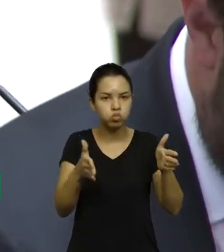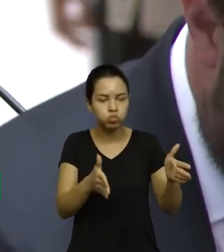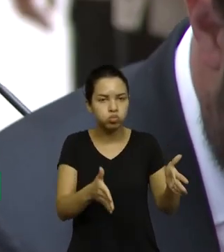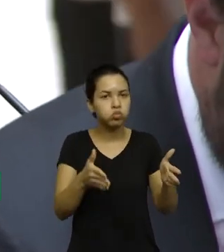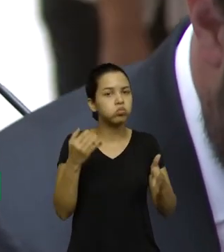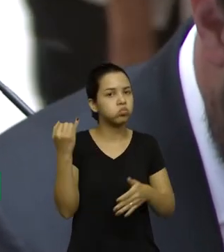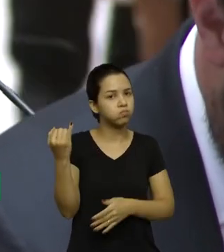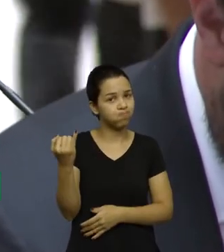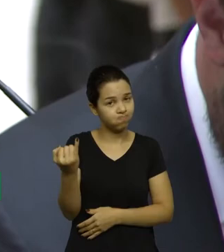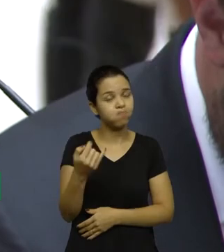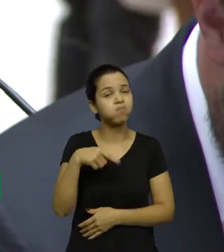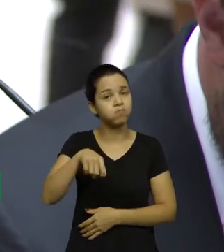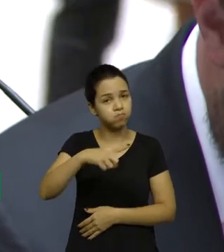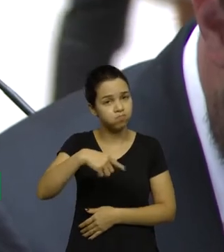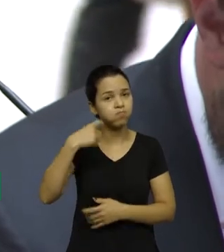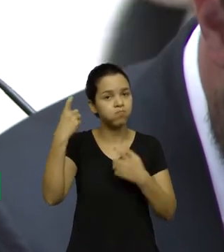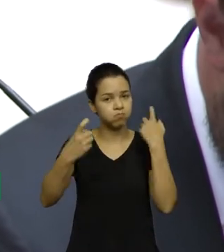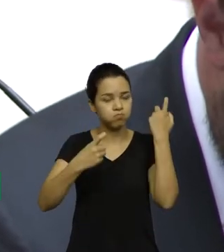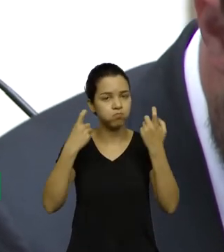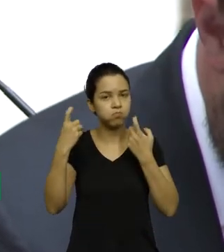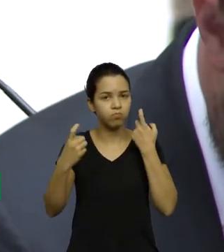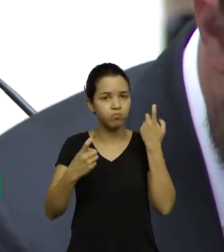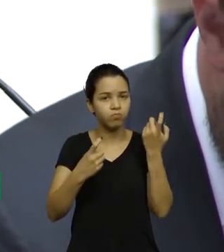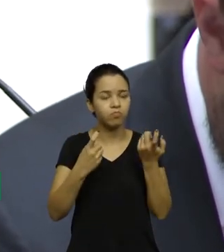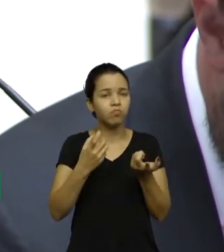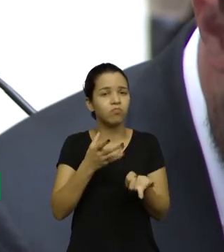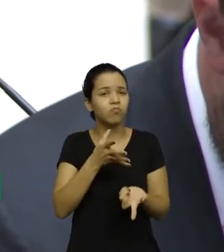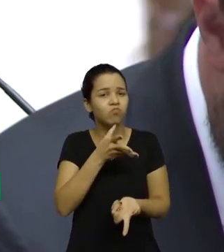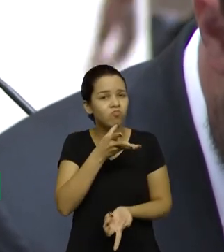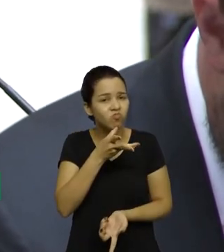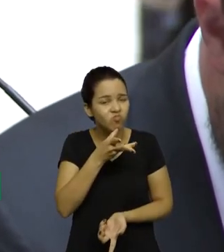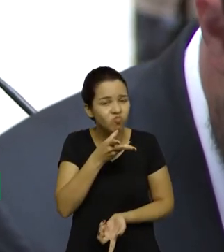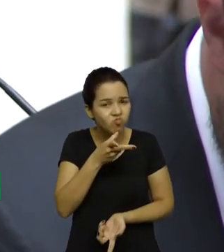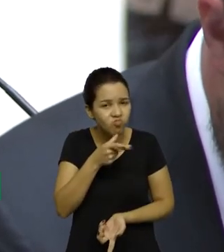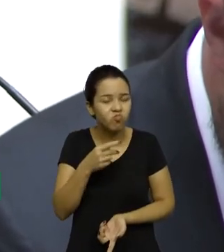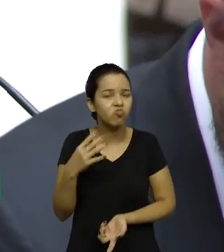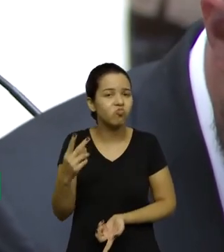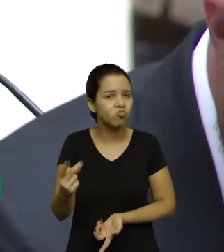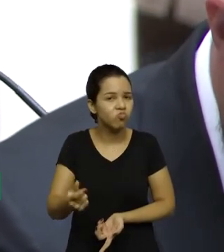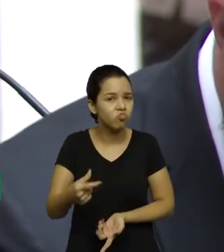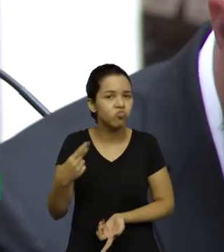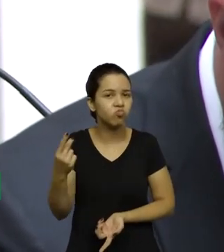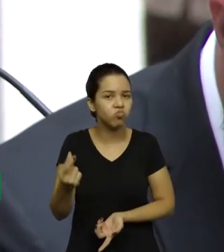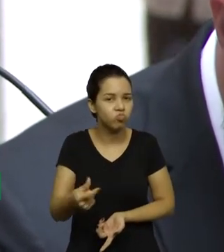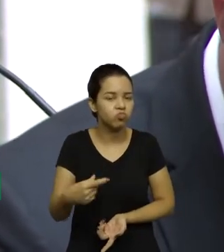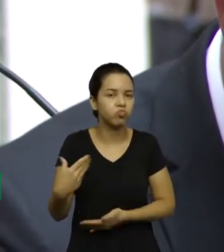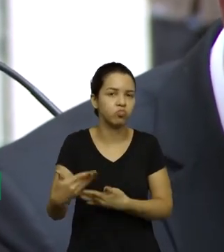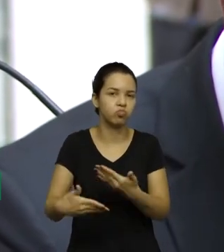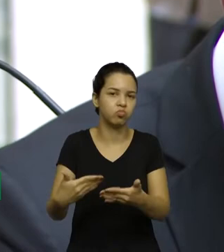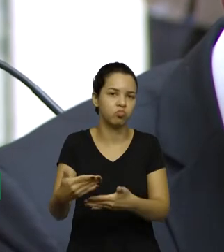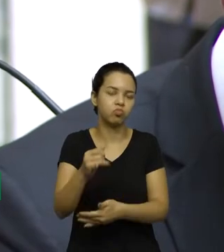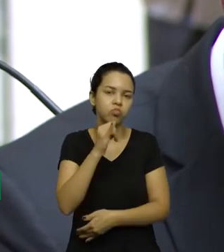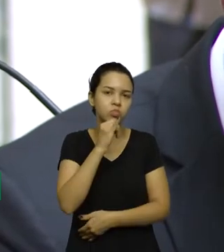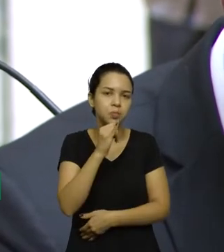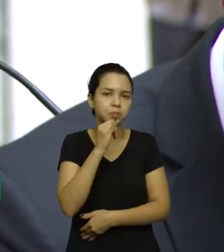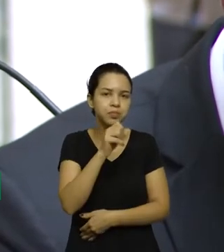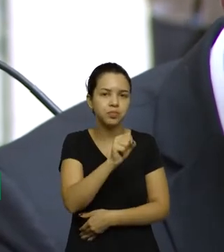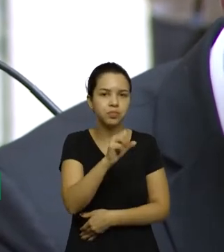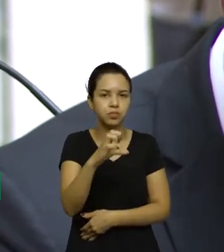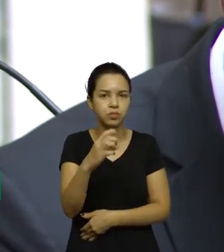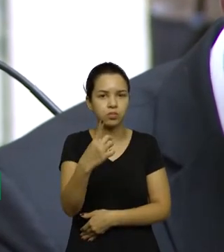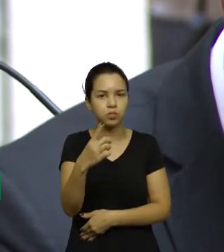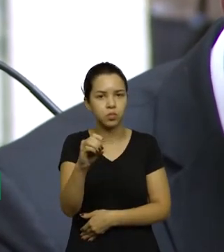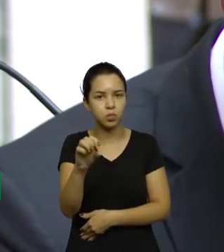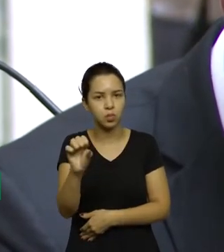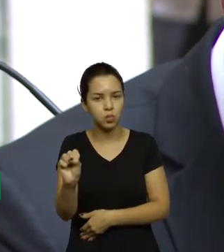E é muito moroso o trâmite desses processos, por exemplo, a SC-108, entre Guaramirim e Massaranduba,